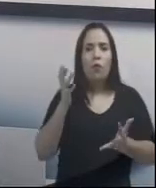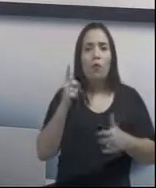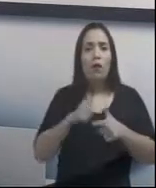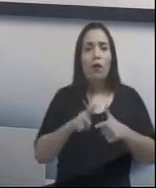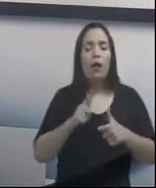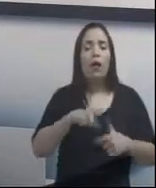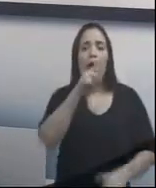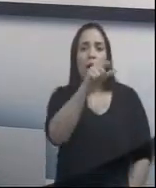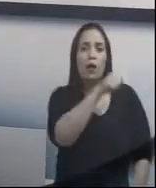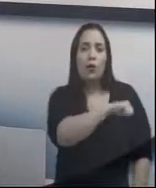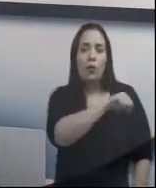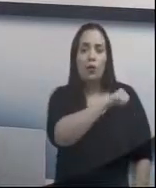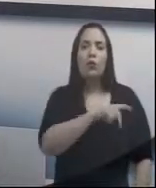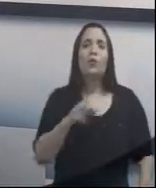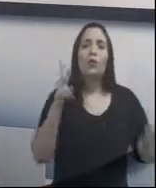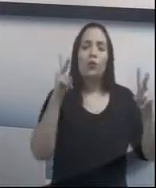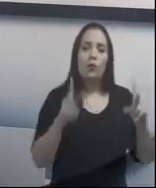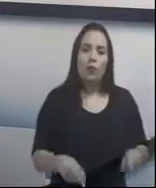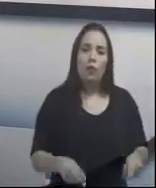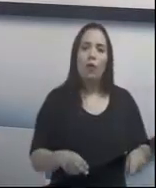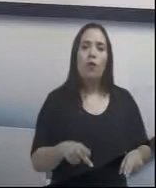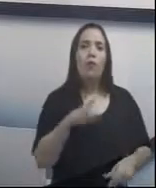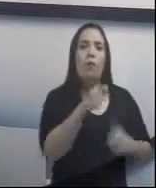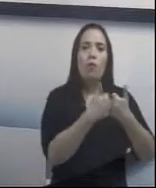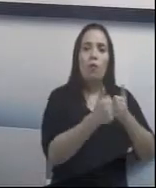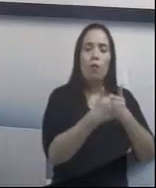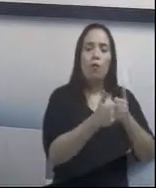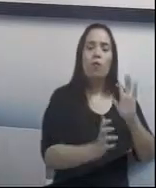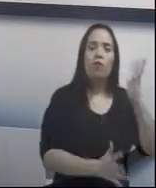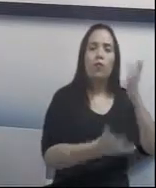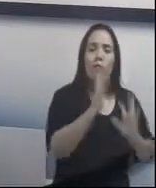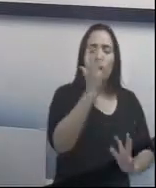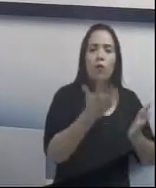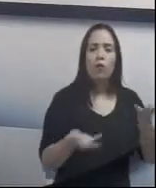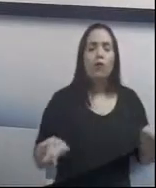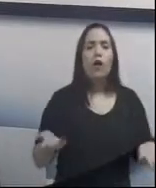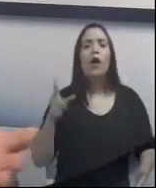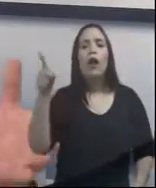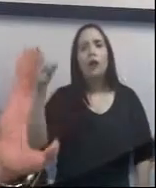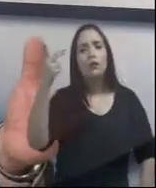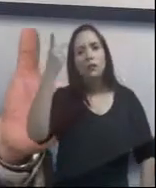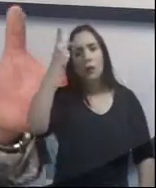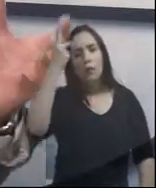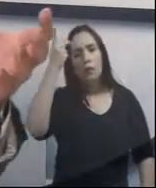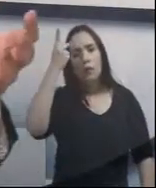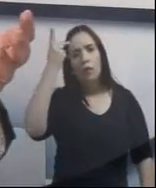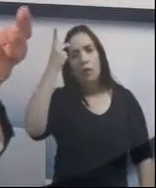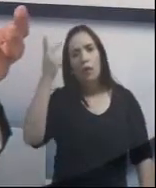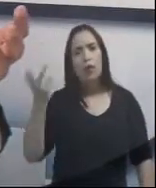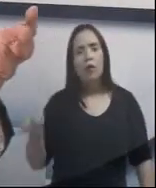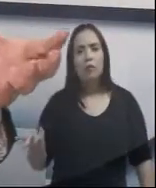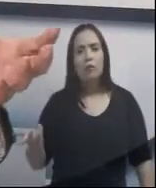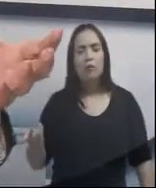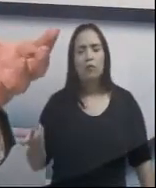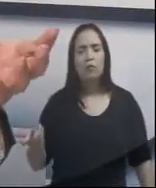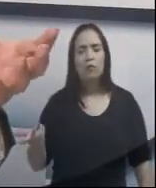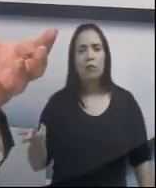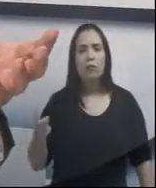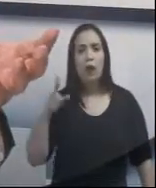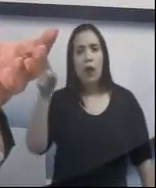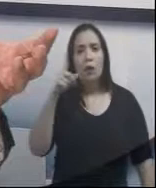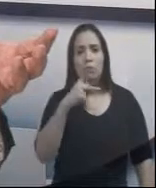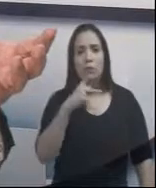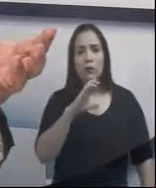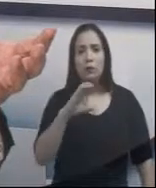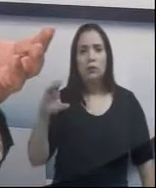Rio de Janeiro, aconteceu a mesma coisa agora, que tocaram fogo no ônibus. E lá em São Paulo, onde nasceu o